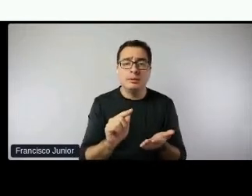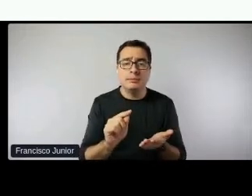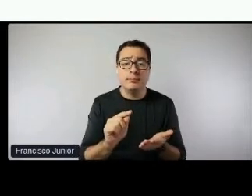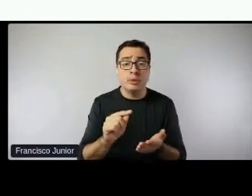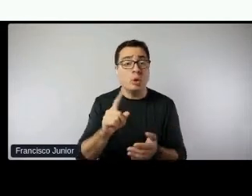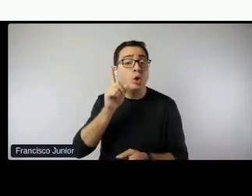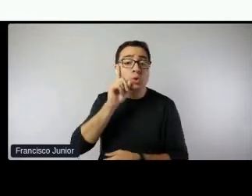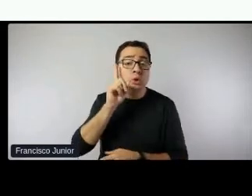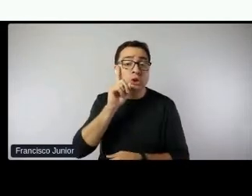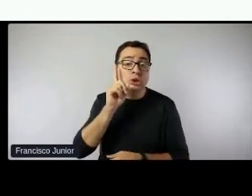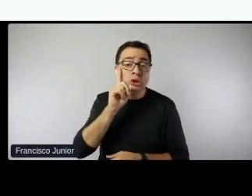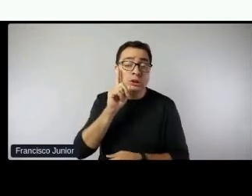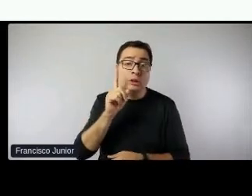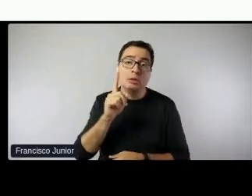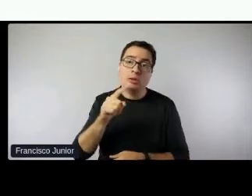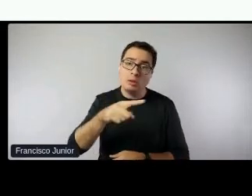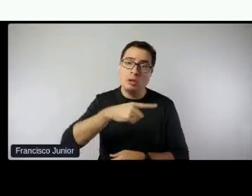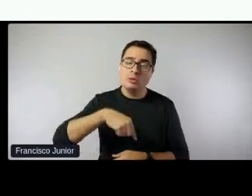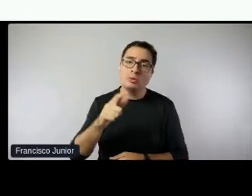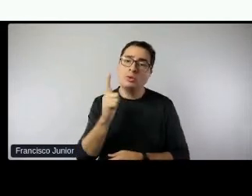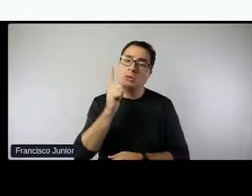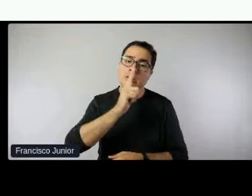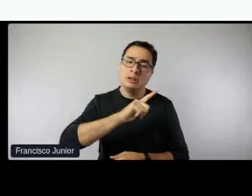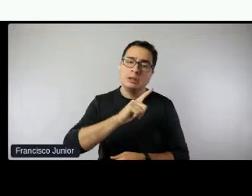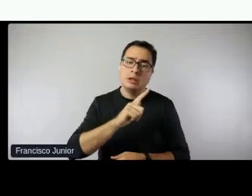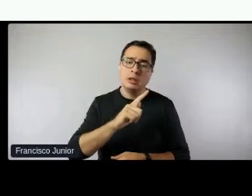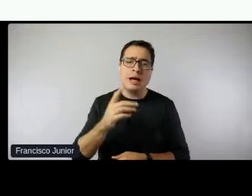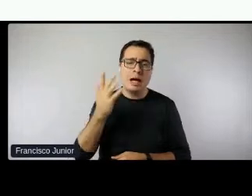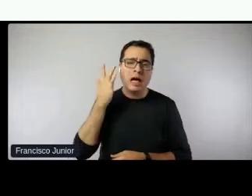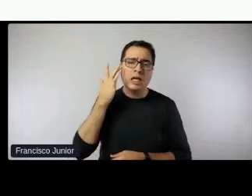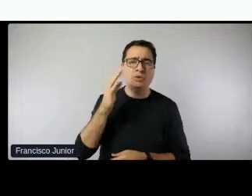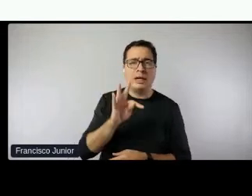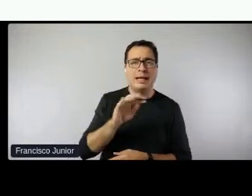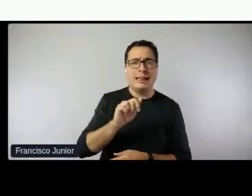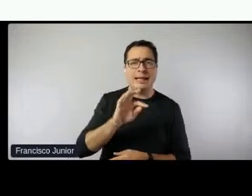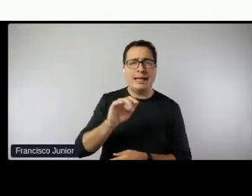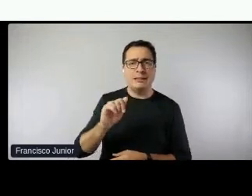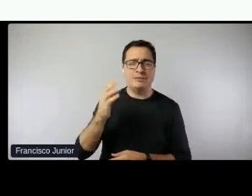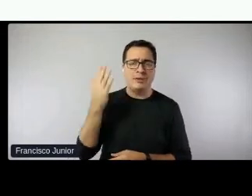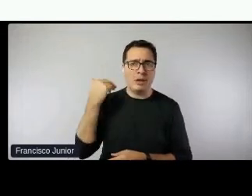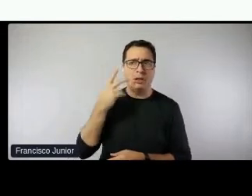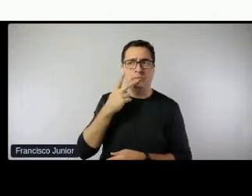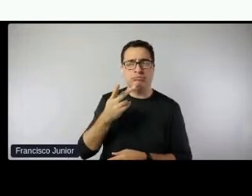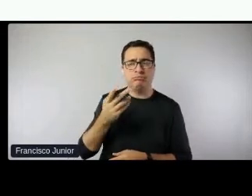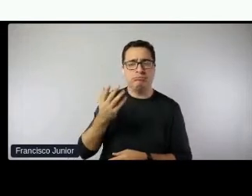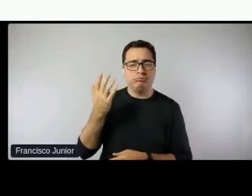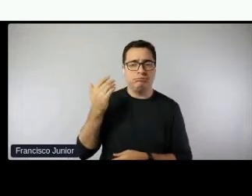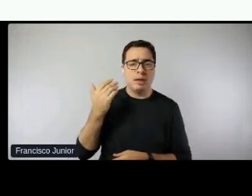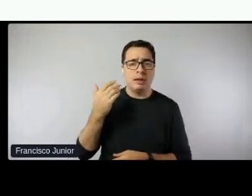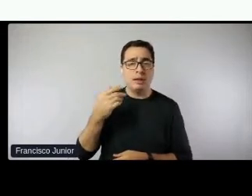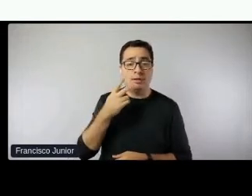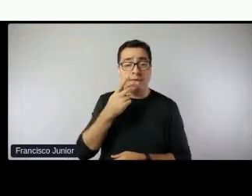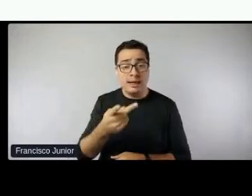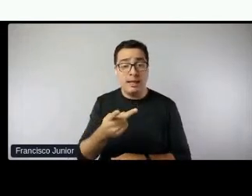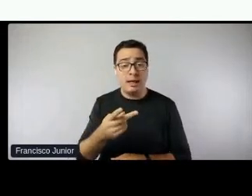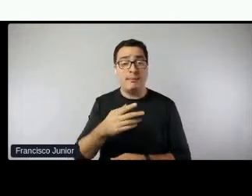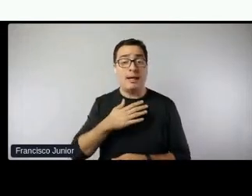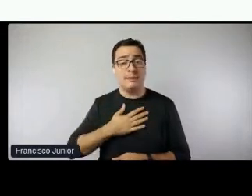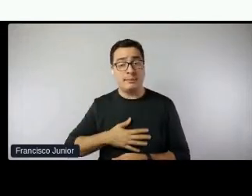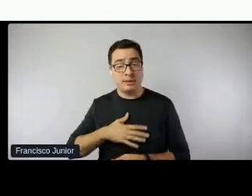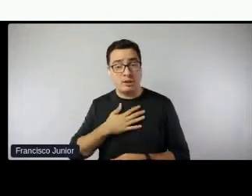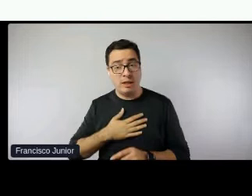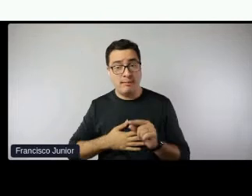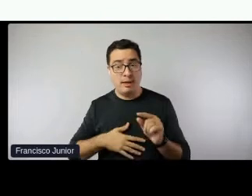a gente conseguir, acho que foi a Tati que falou até pouco tempo atrás, né? Para eu falar mais